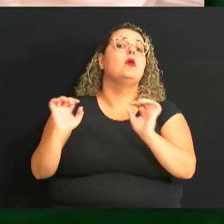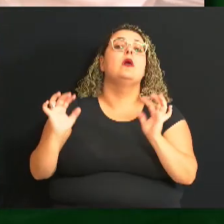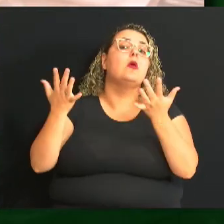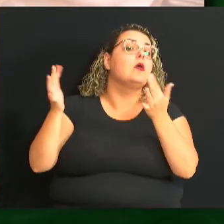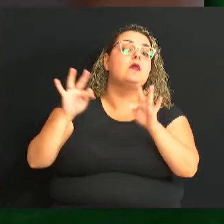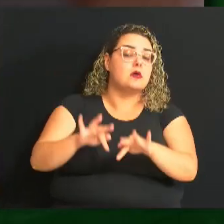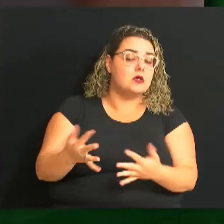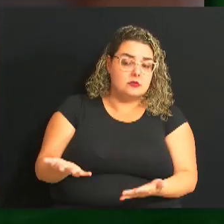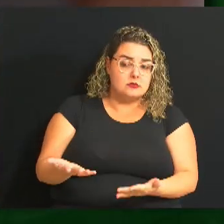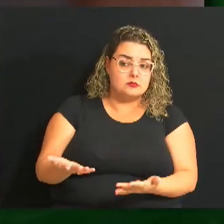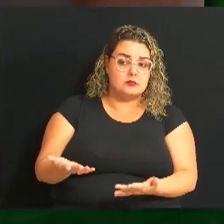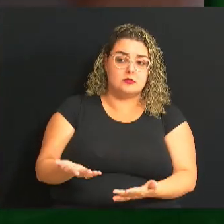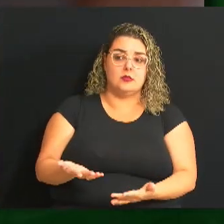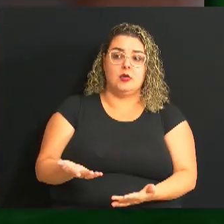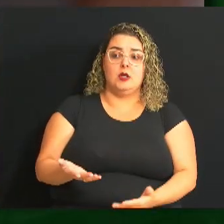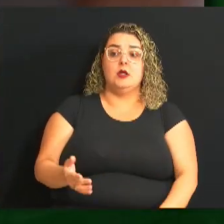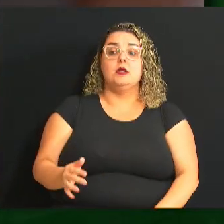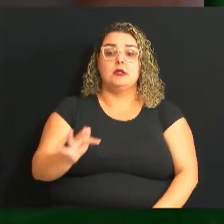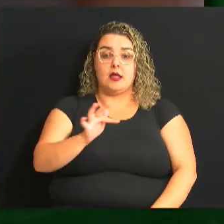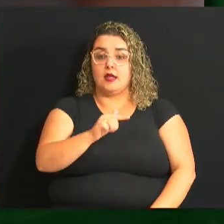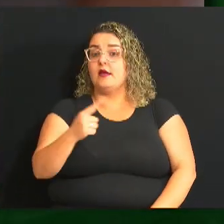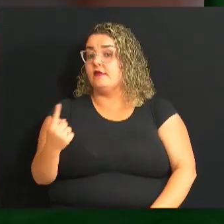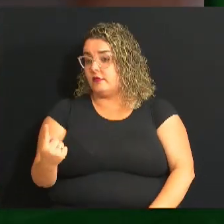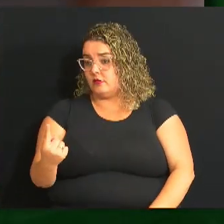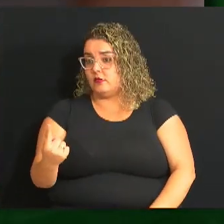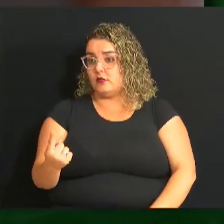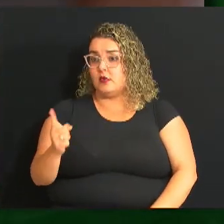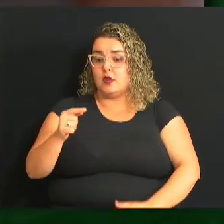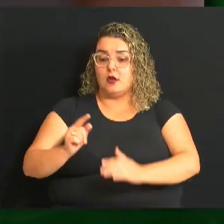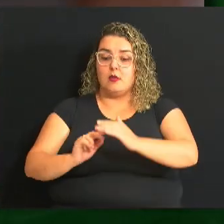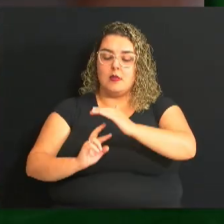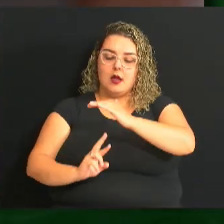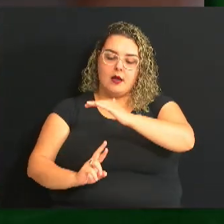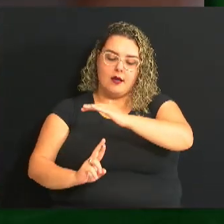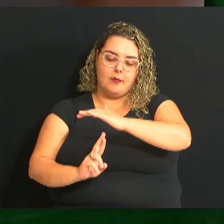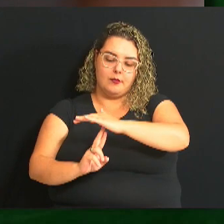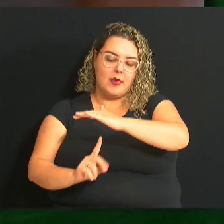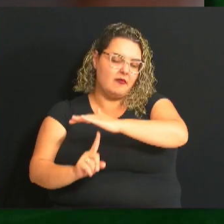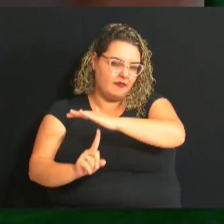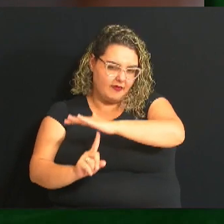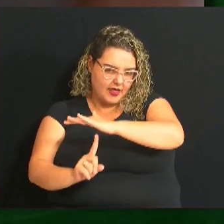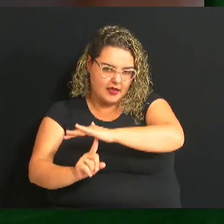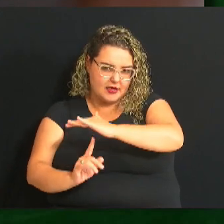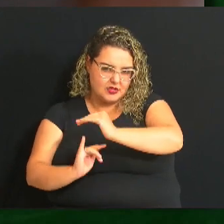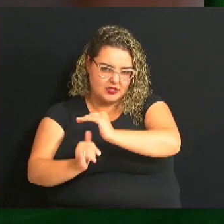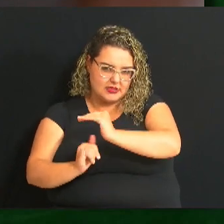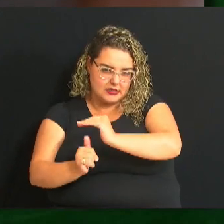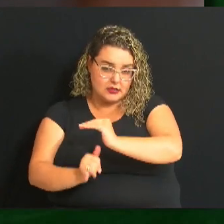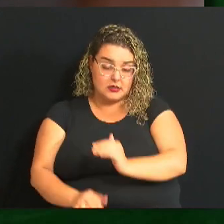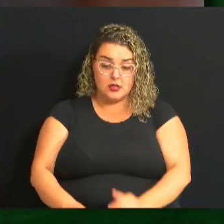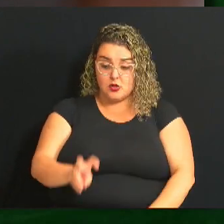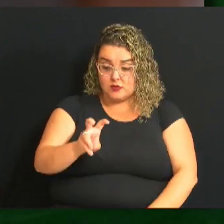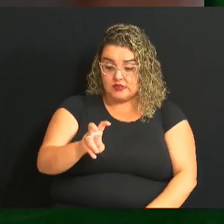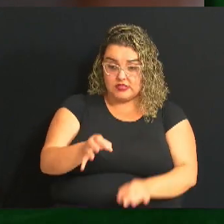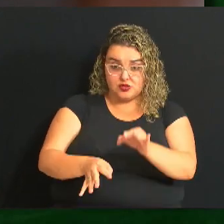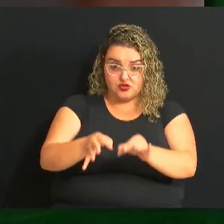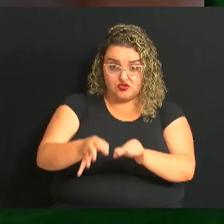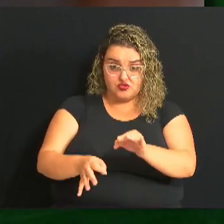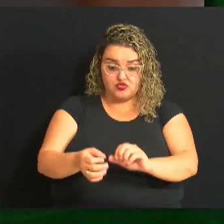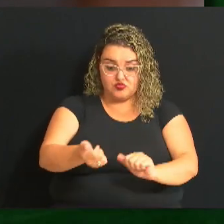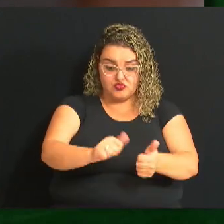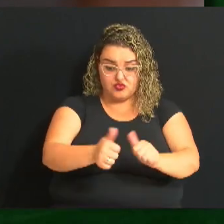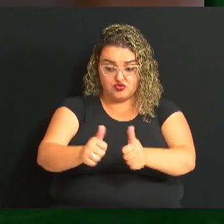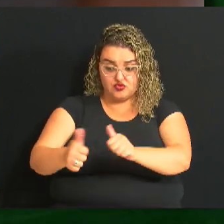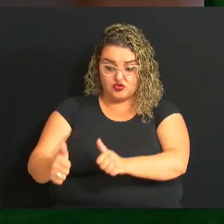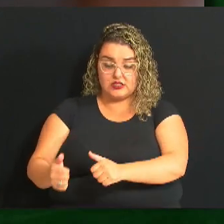chama assim, o evento de uma final da Fórmula 1 é uma feira de startup. Então eles vão passar por 5 bancadas de juízes, onde eles vão, por exemplo, engenharia.